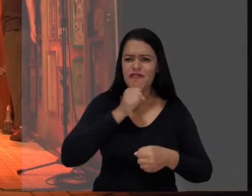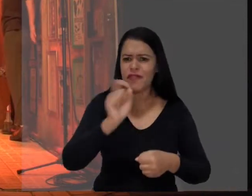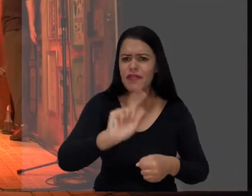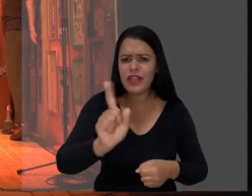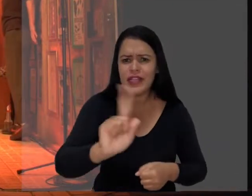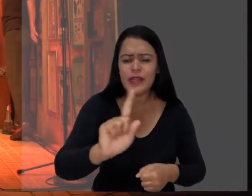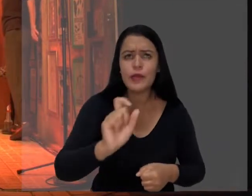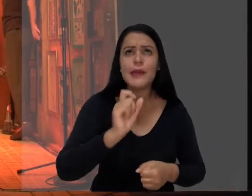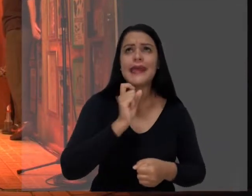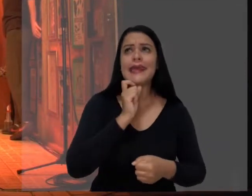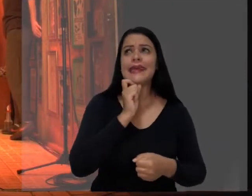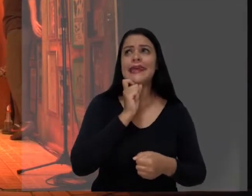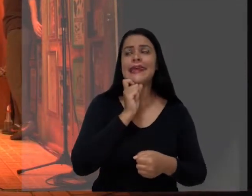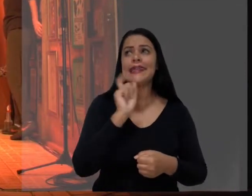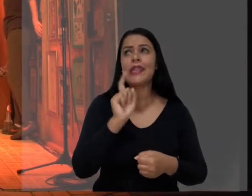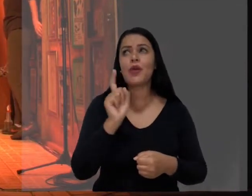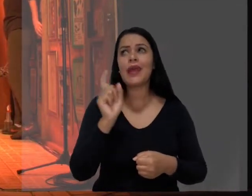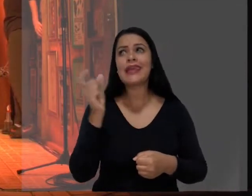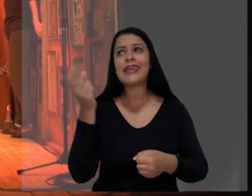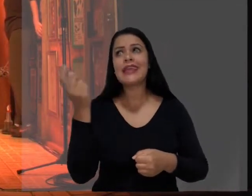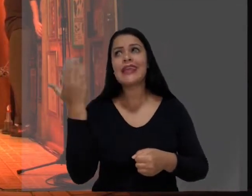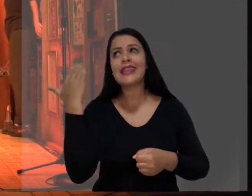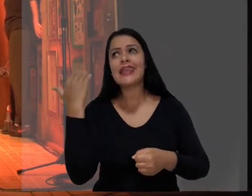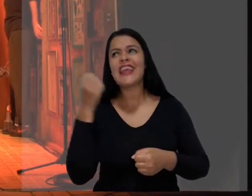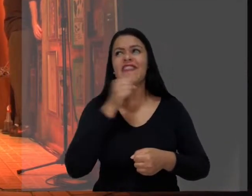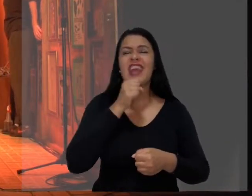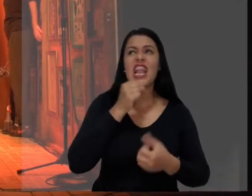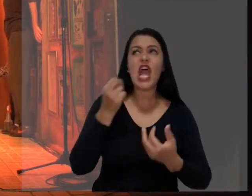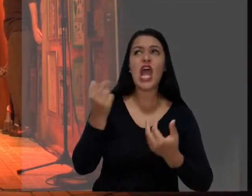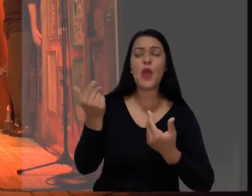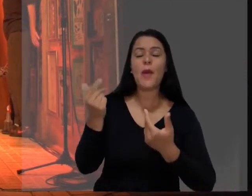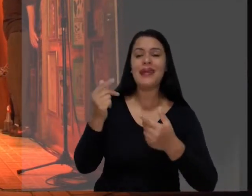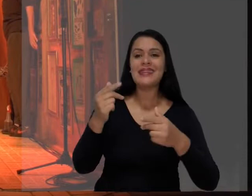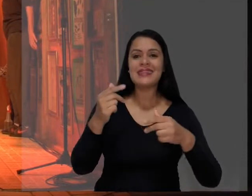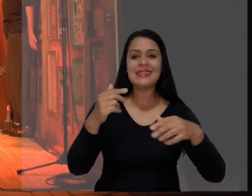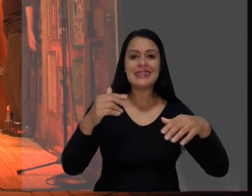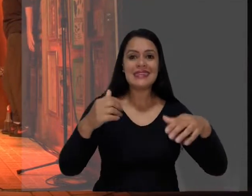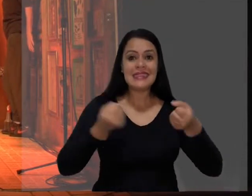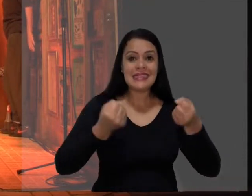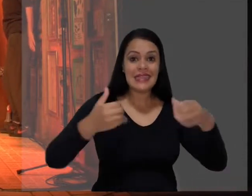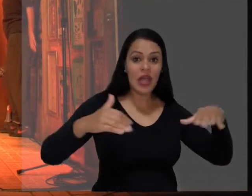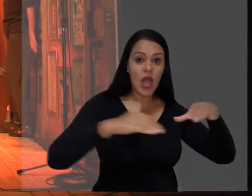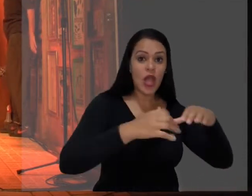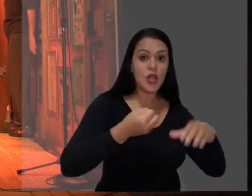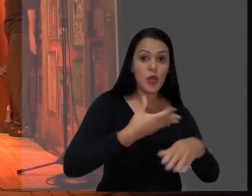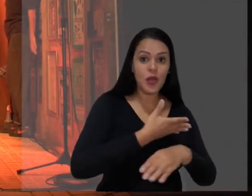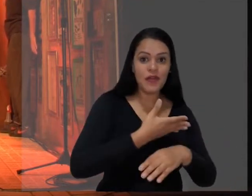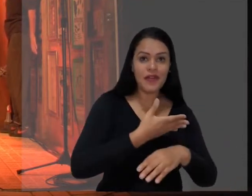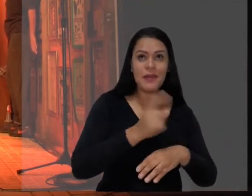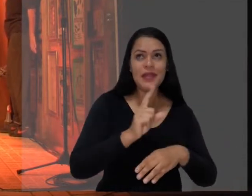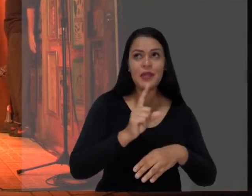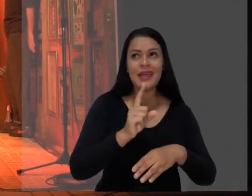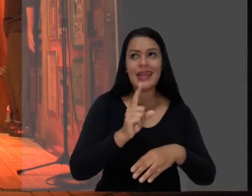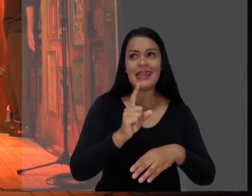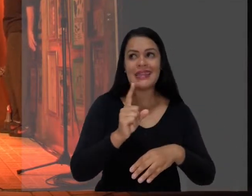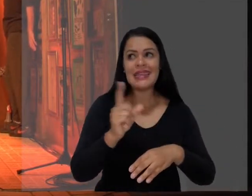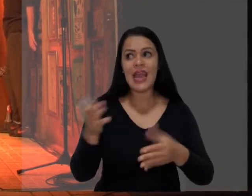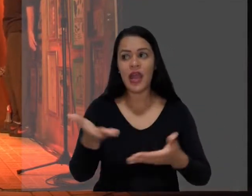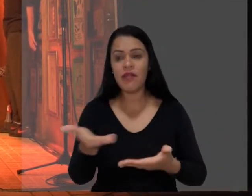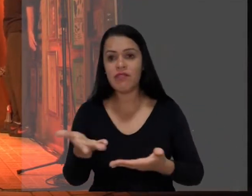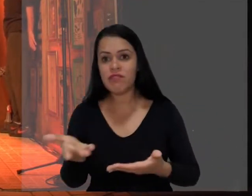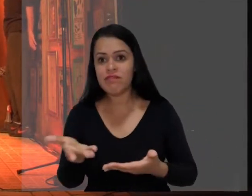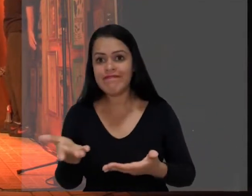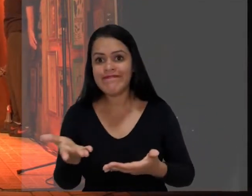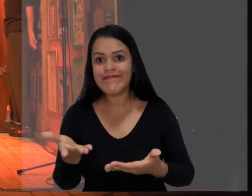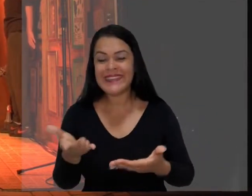É, não que velha seja diferente de antiga, mas essa garagem é nova. Não no sentido de recente também. Ah, é